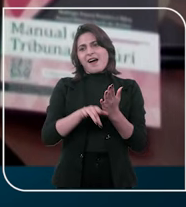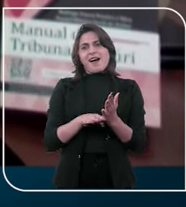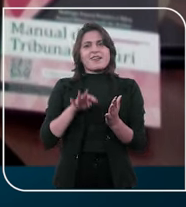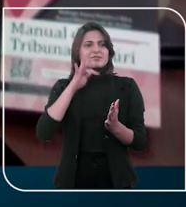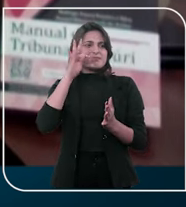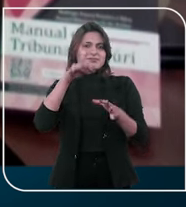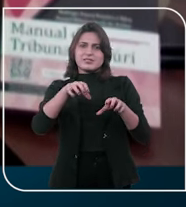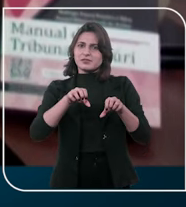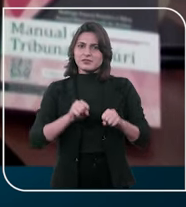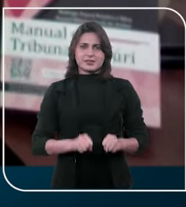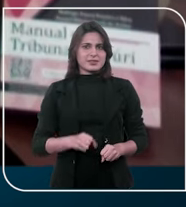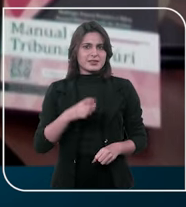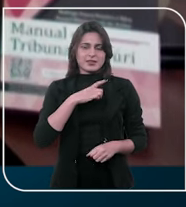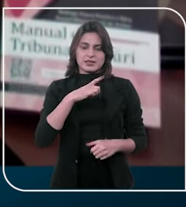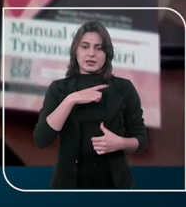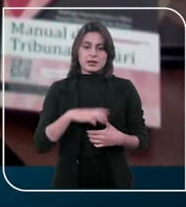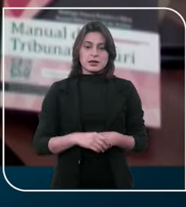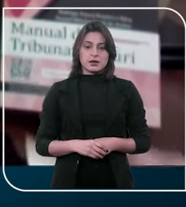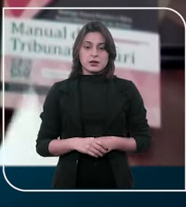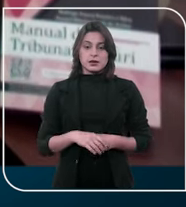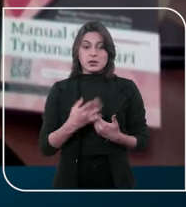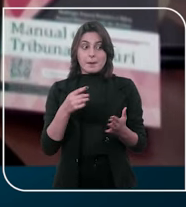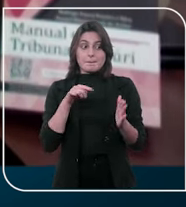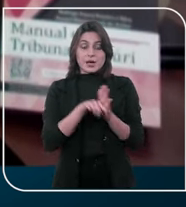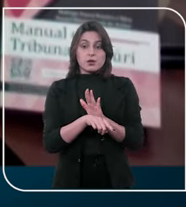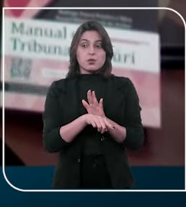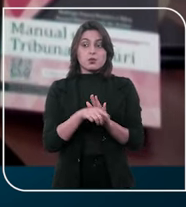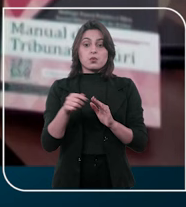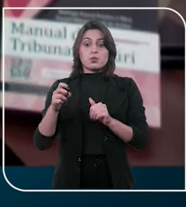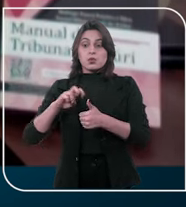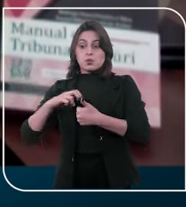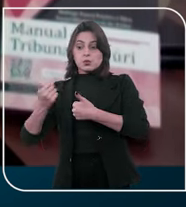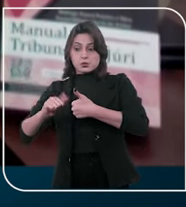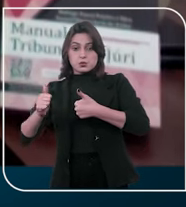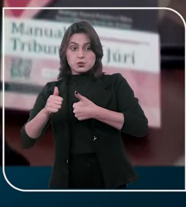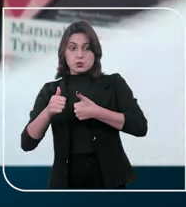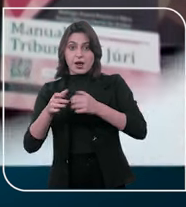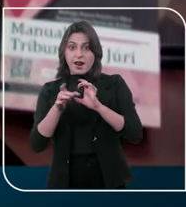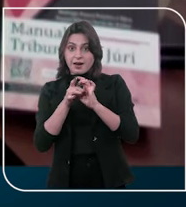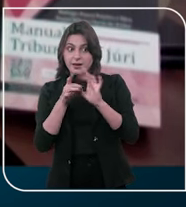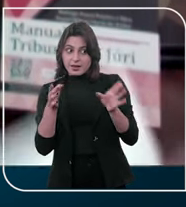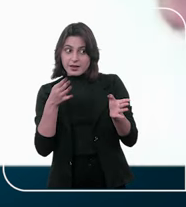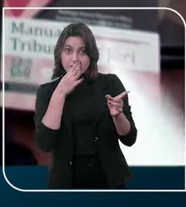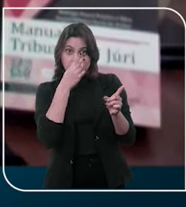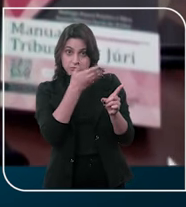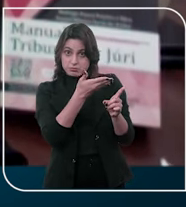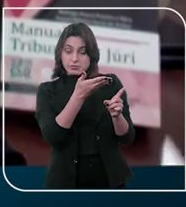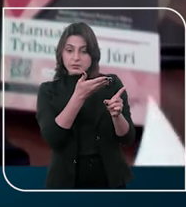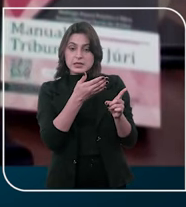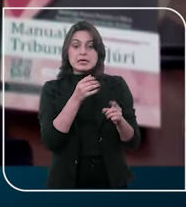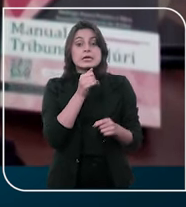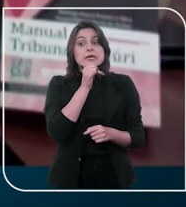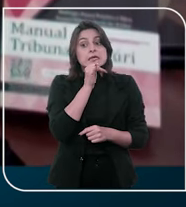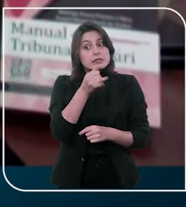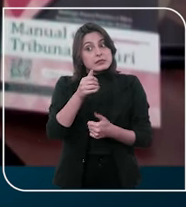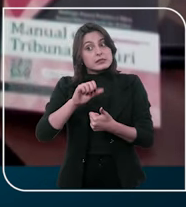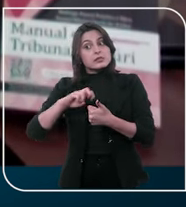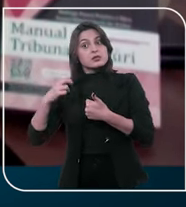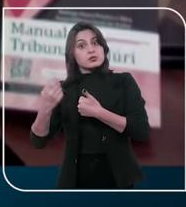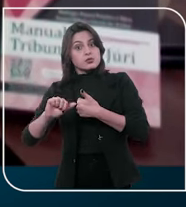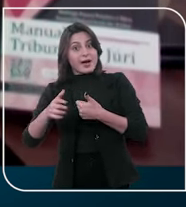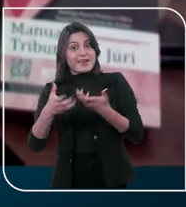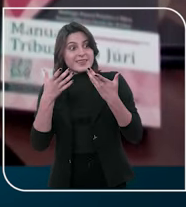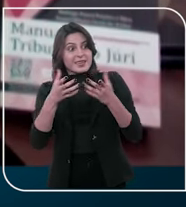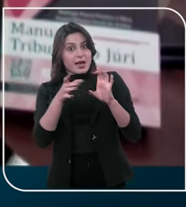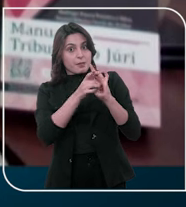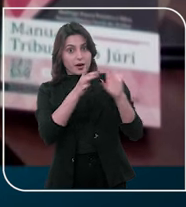o jurado absolve o acusado? Se o jurado quiser absolver, vai depositar a cédula sim. Se quiser